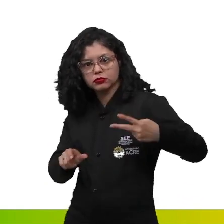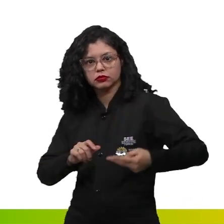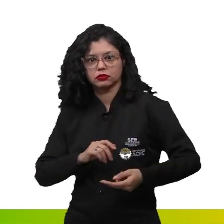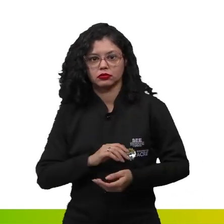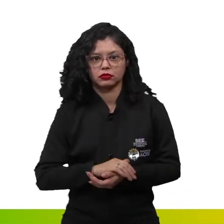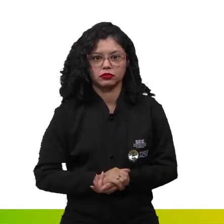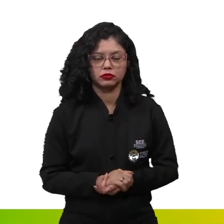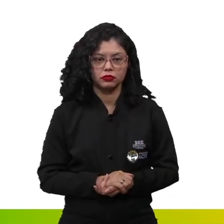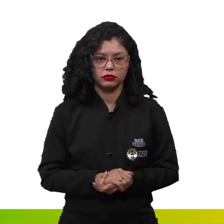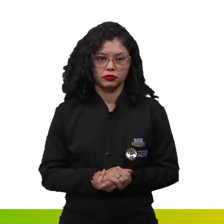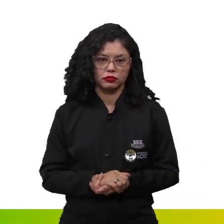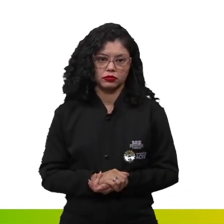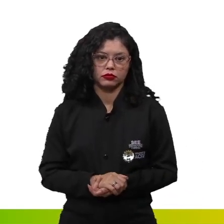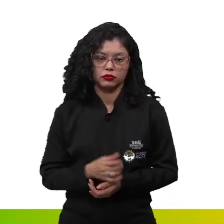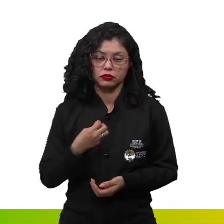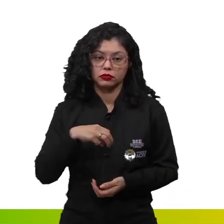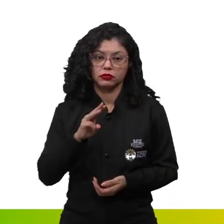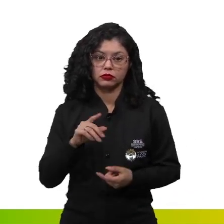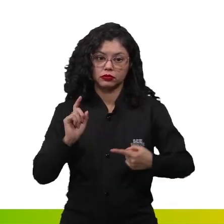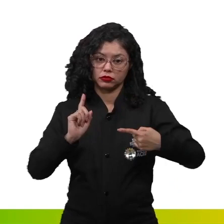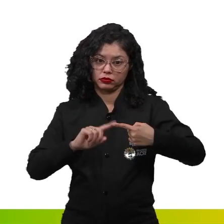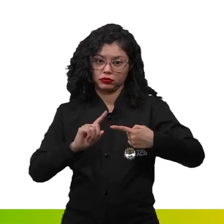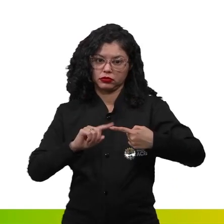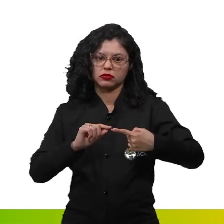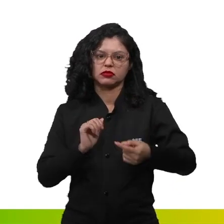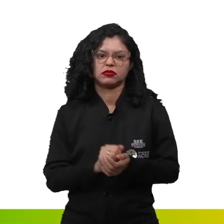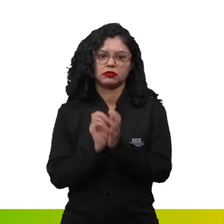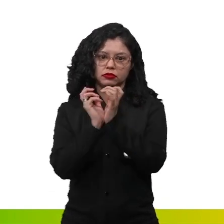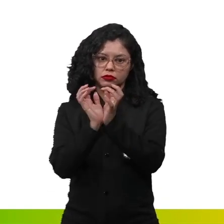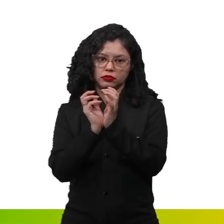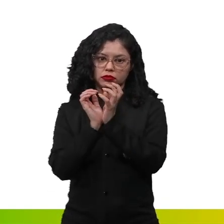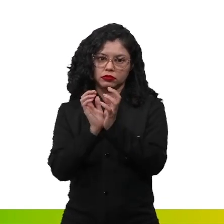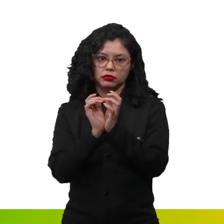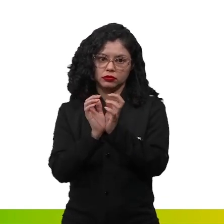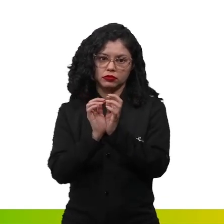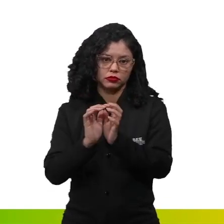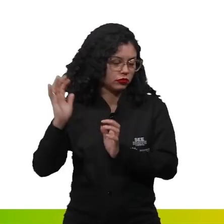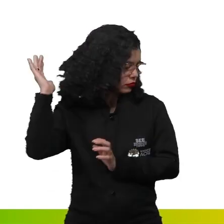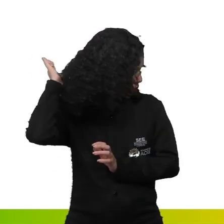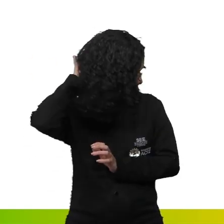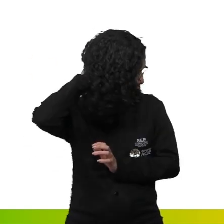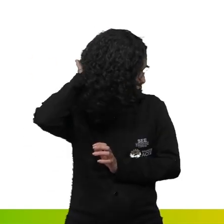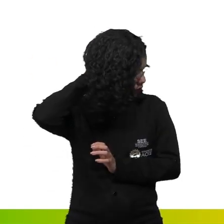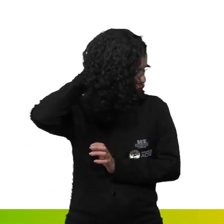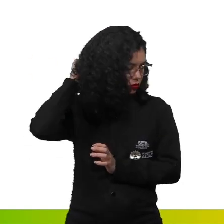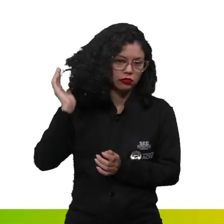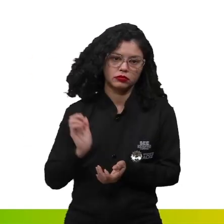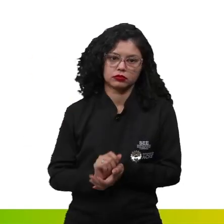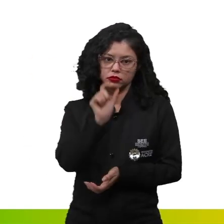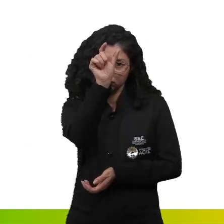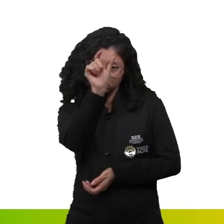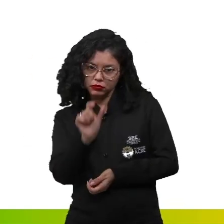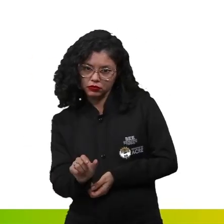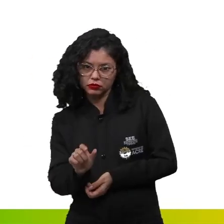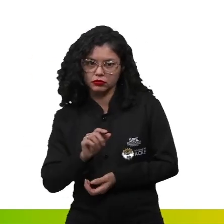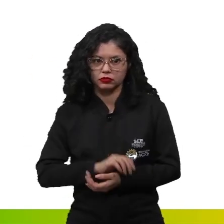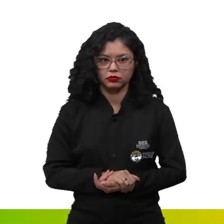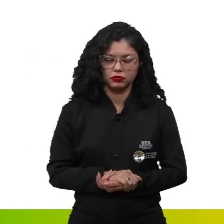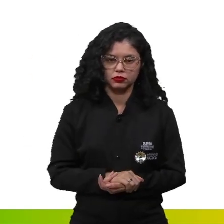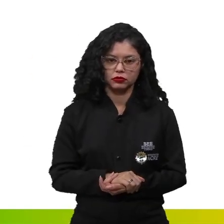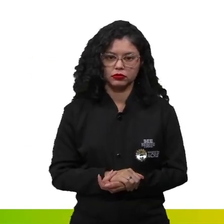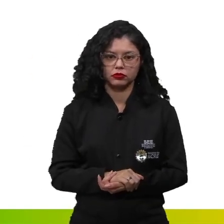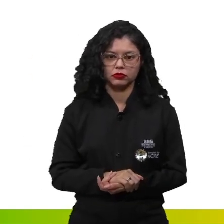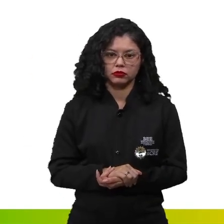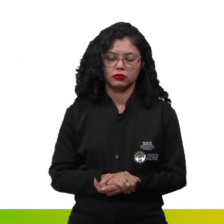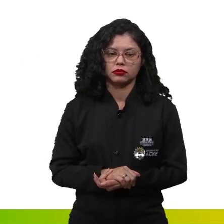espinhal. Quem faz parte do encéfalo? Temos o cérebro, o cerebelo e o tronco encefálico, pessoal.